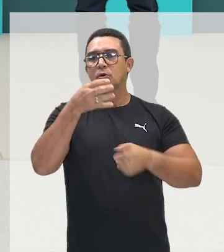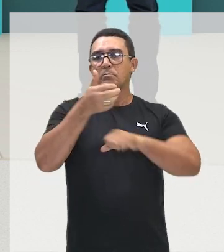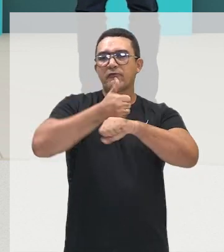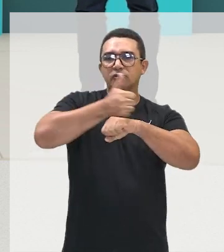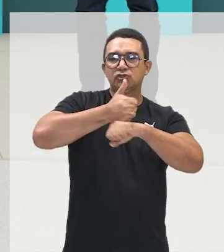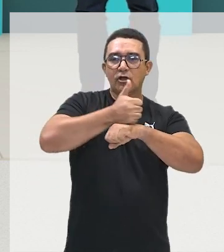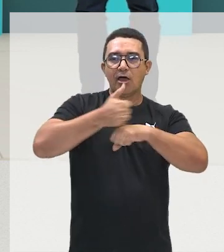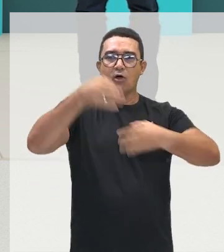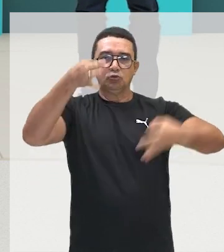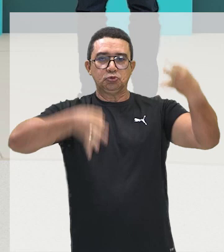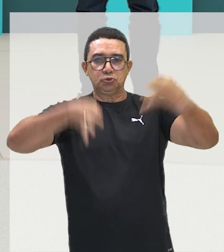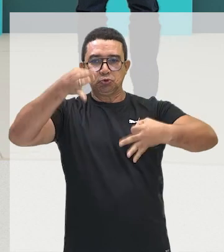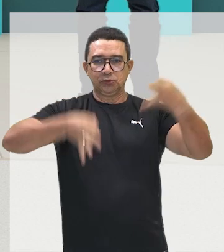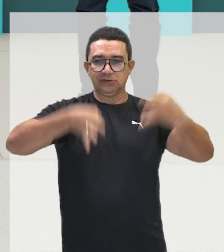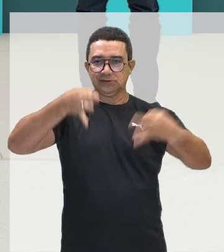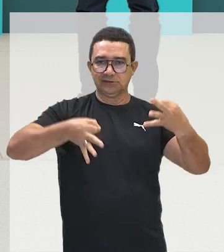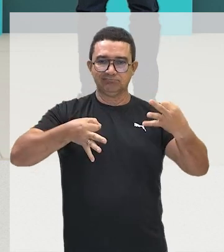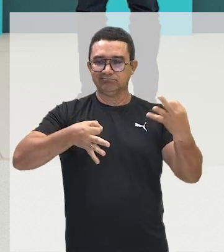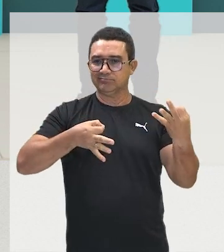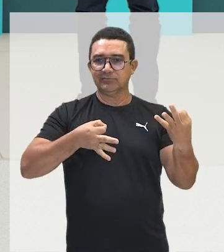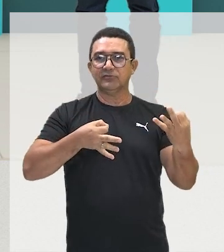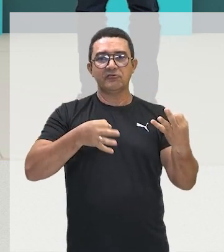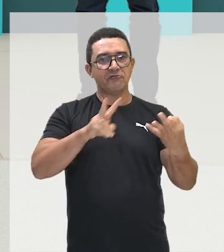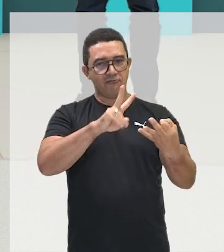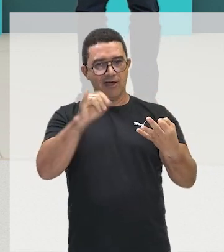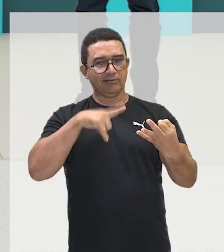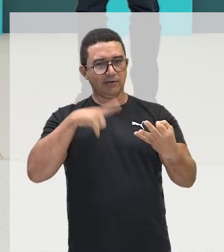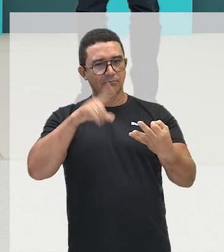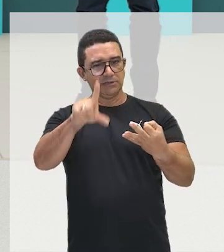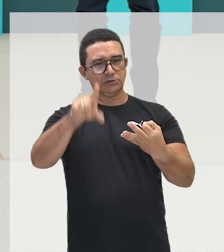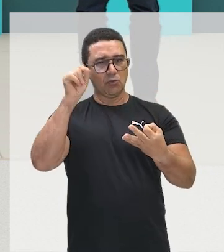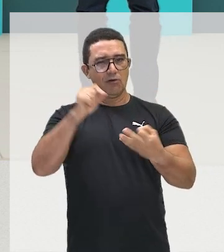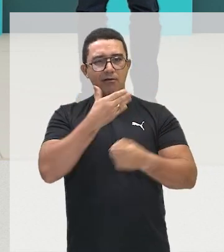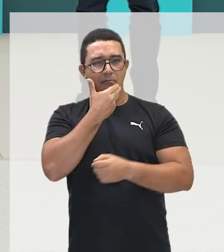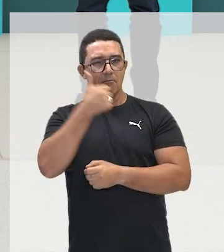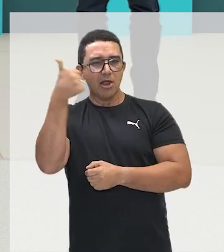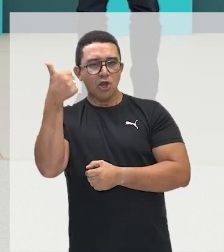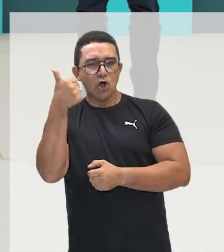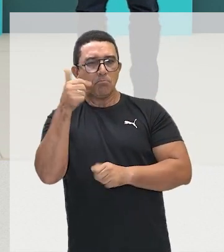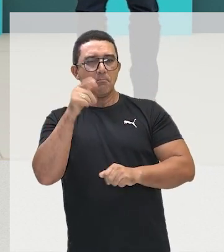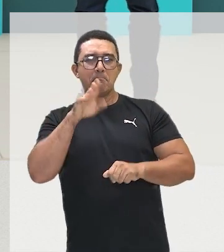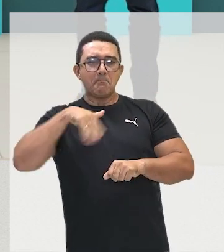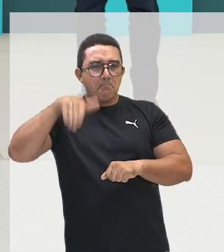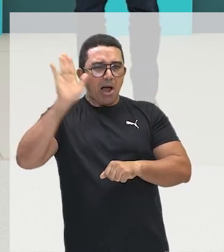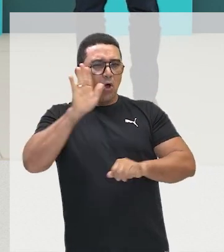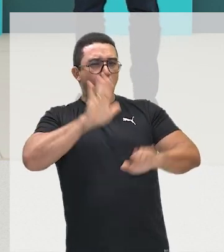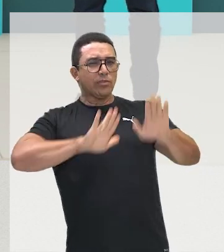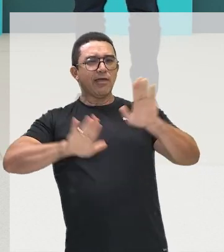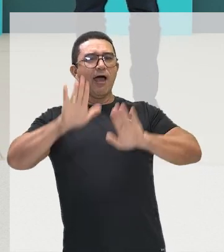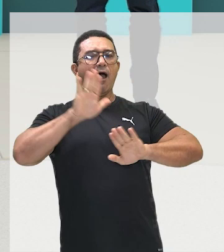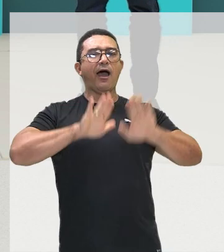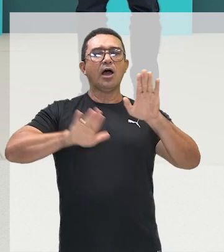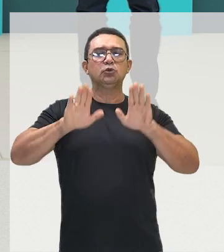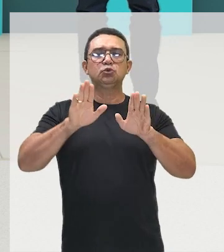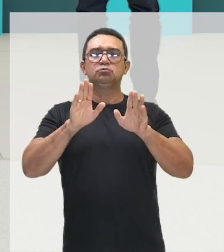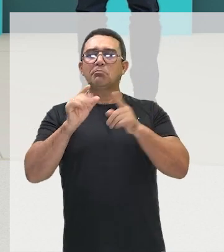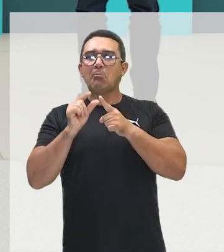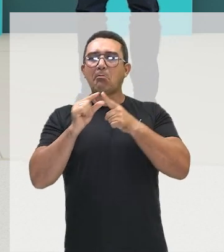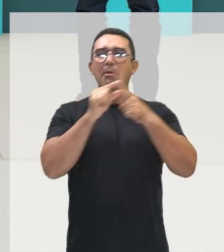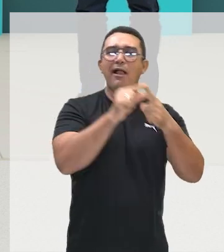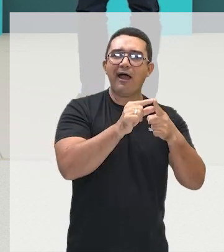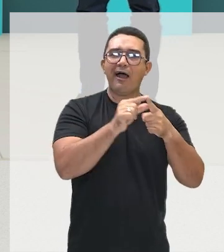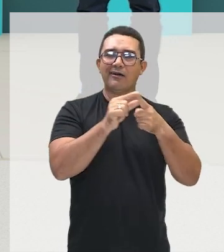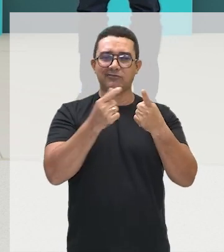exemplo. Você vai ter uma escolha melhor e com mais cautela, o seu vocabulário não vai